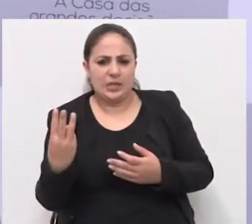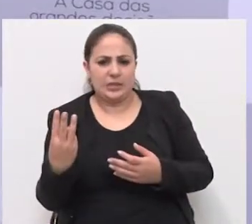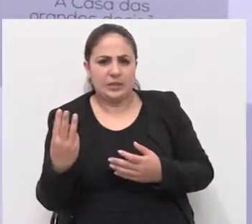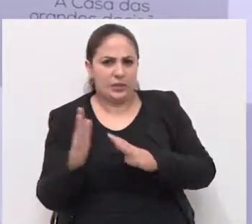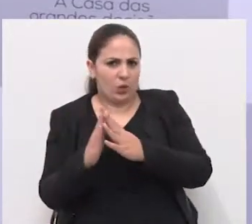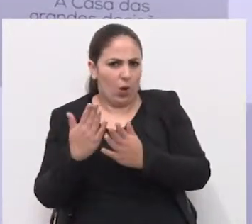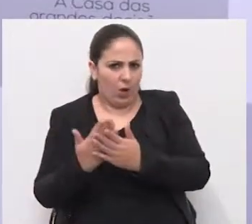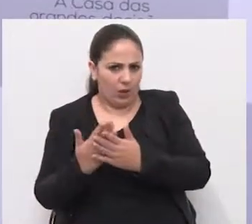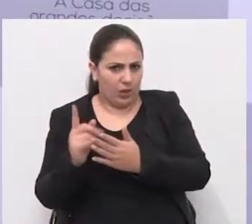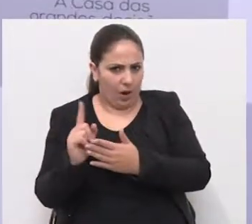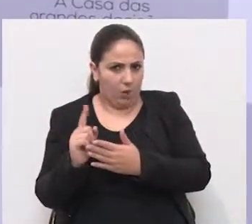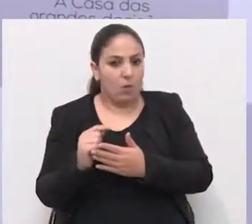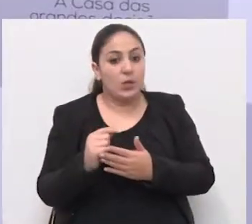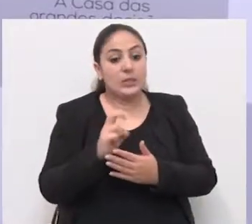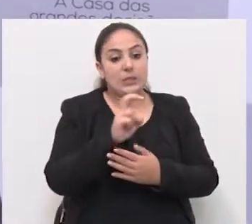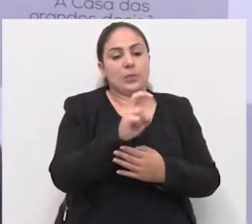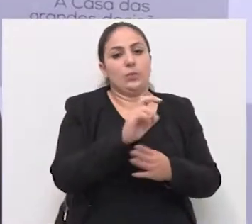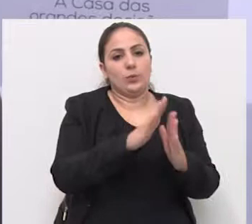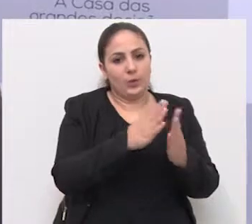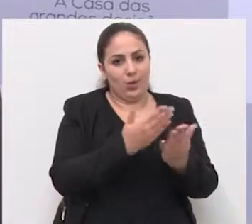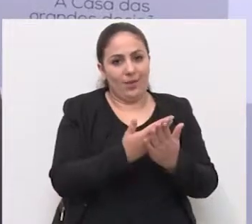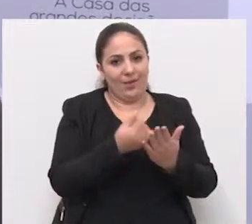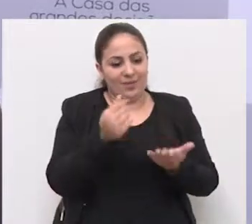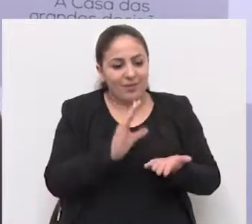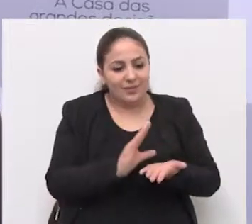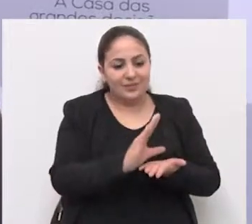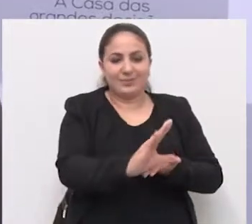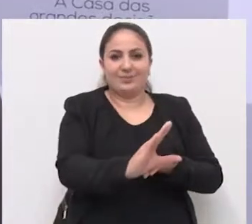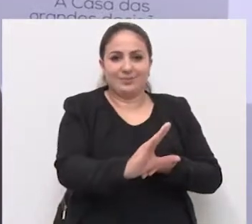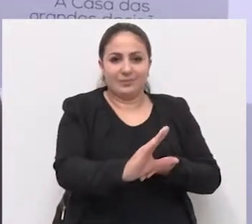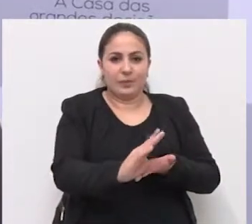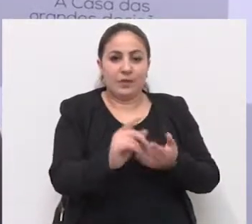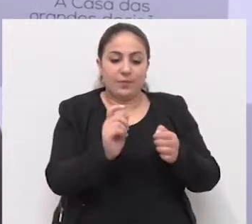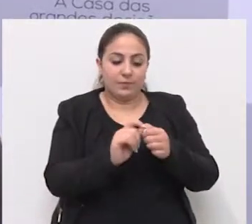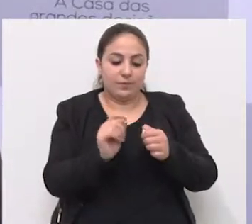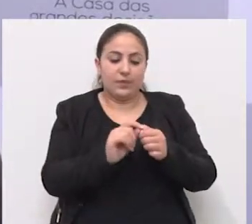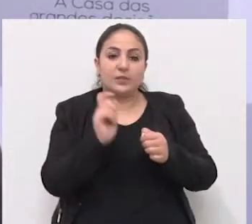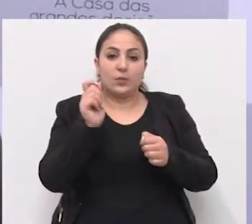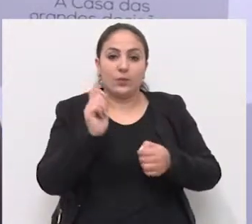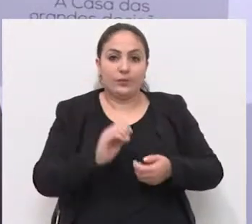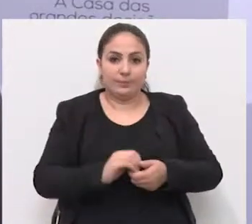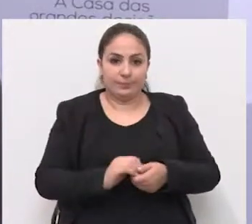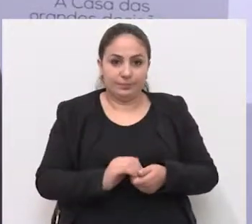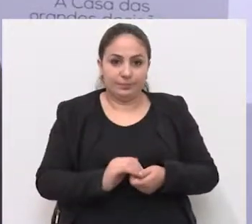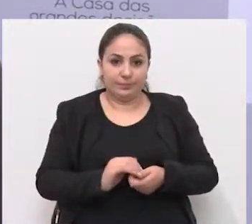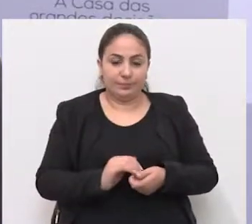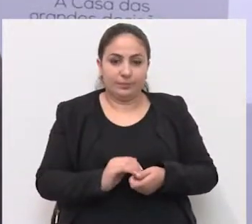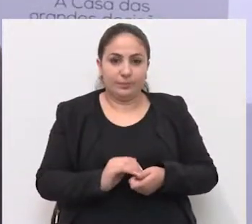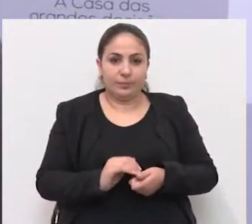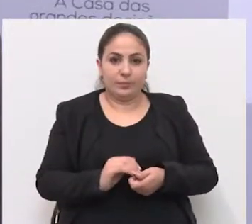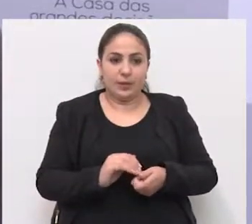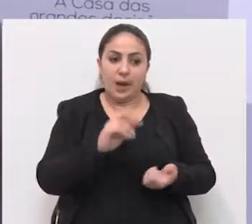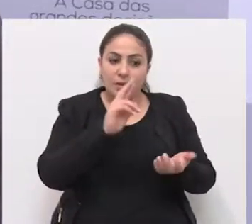3 sejam construídas 5 escolas e no momento seguinte fazer a